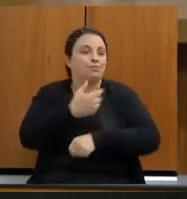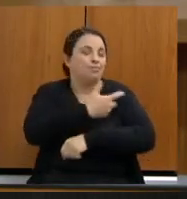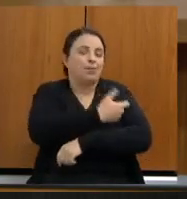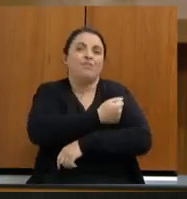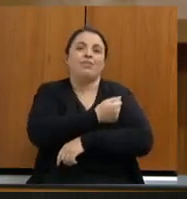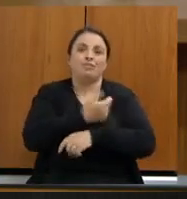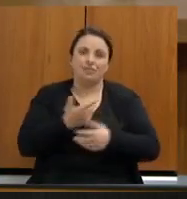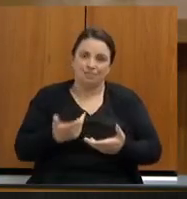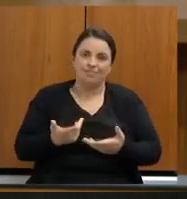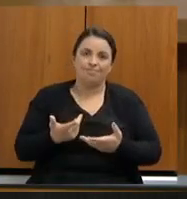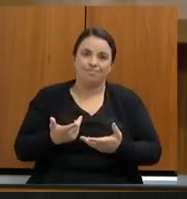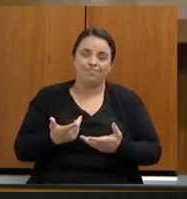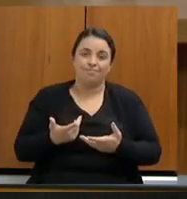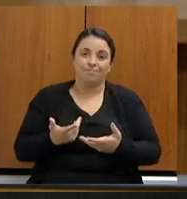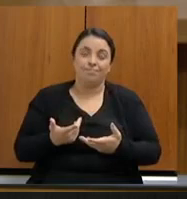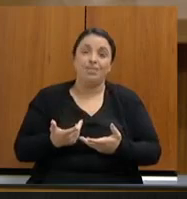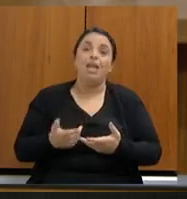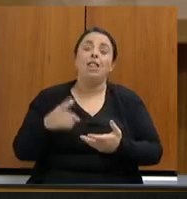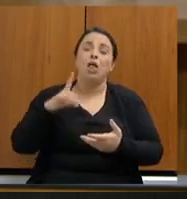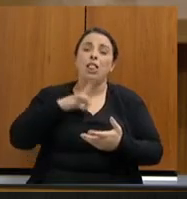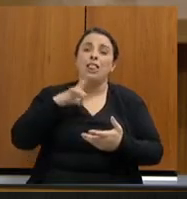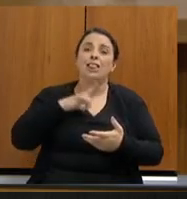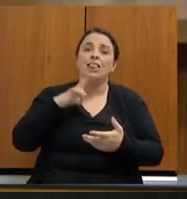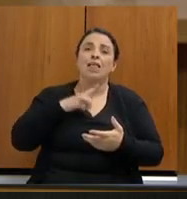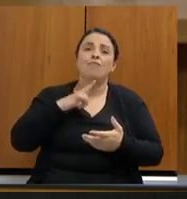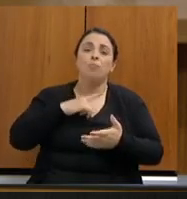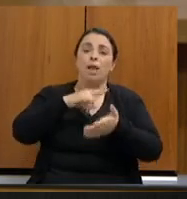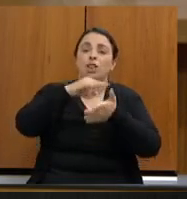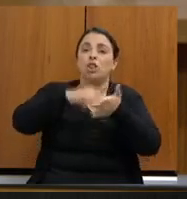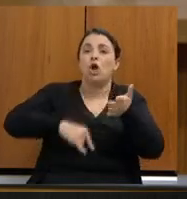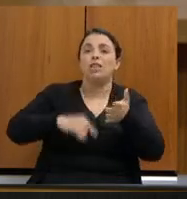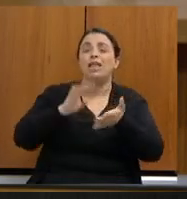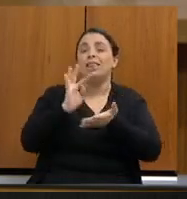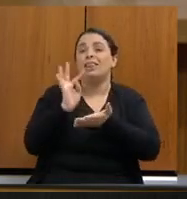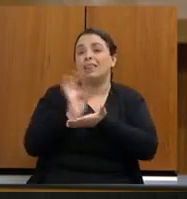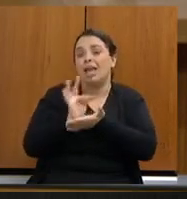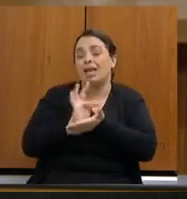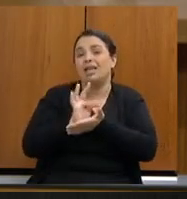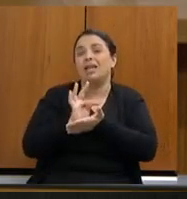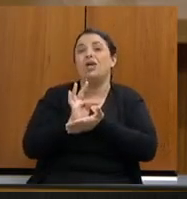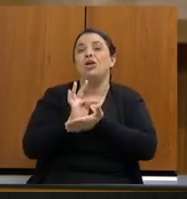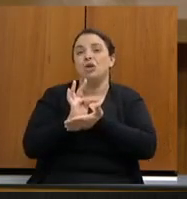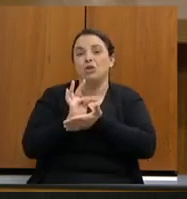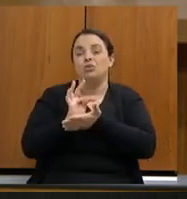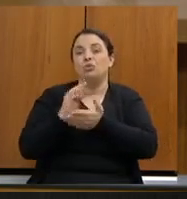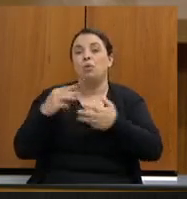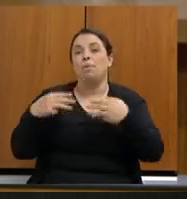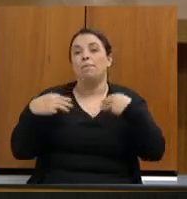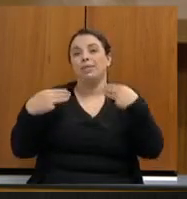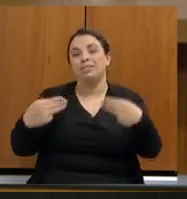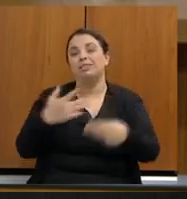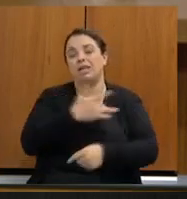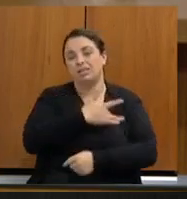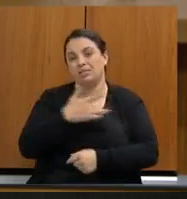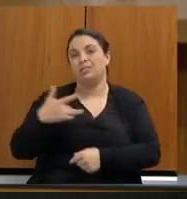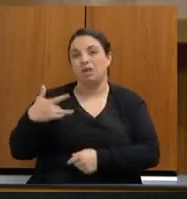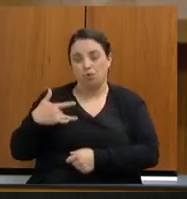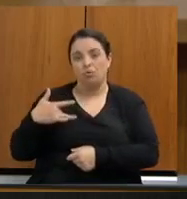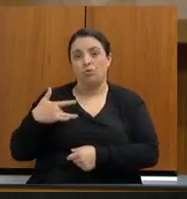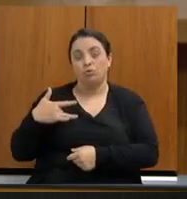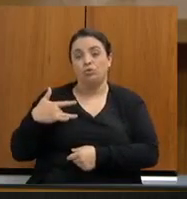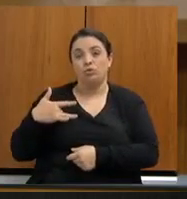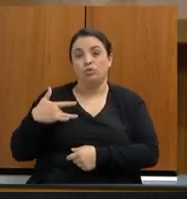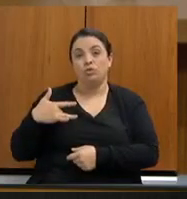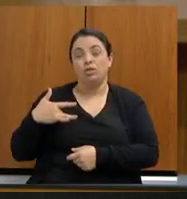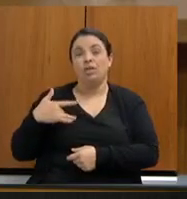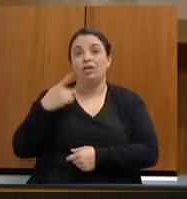de uma em uma nota técnica do Ministério da Saúde é que Diante do exposto